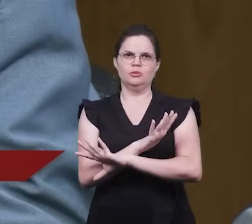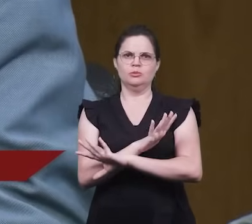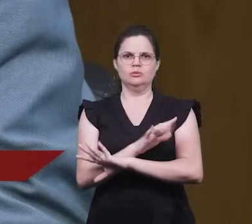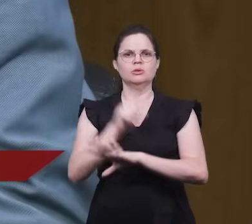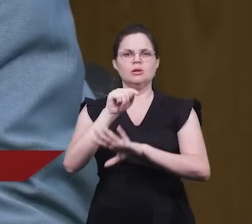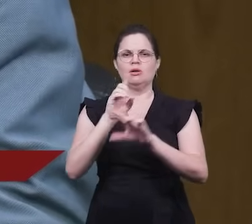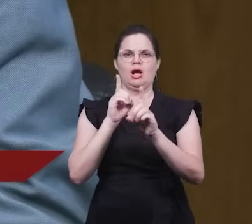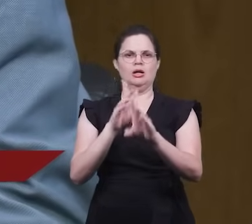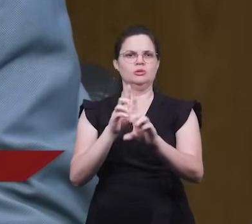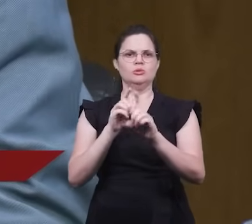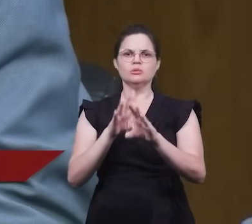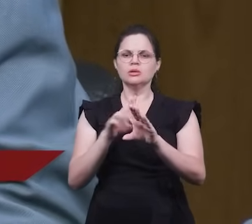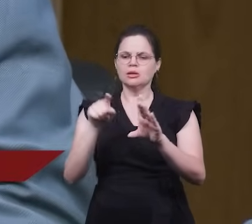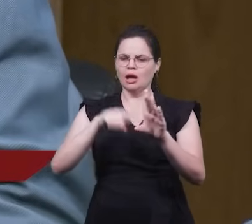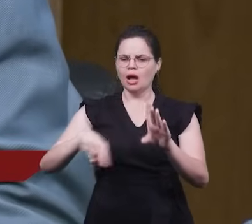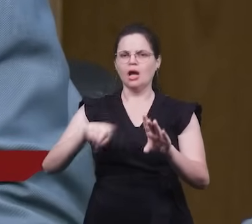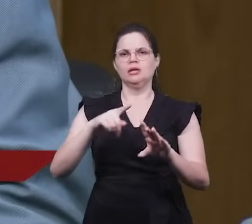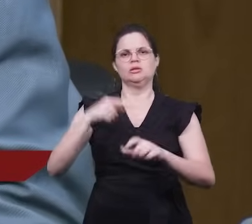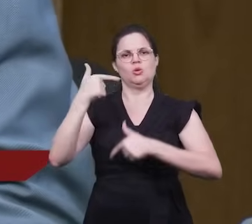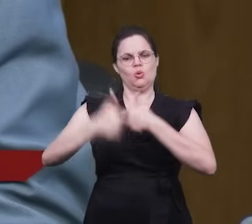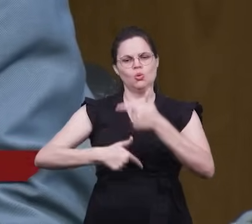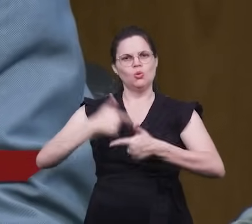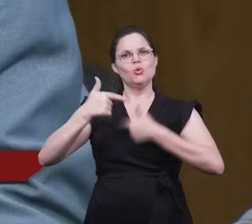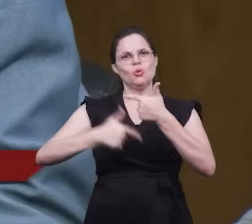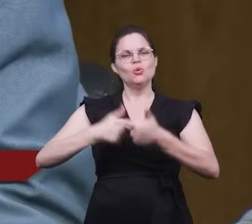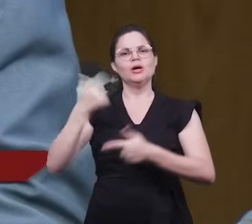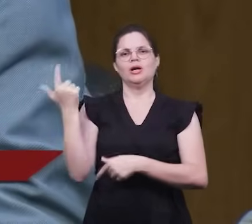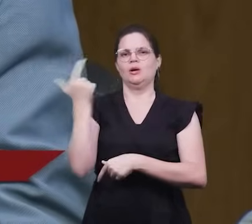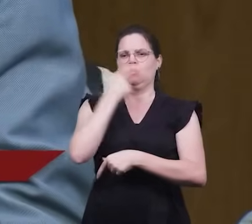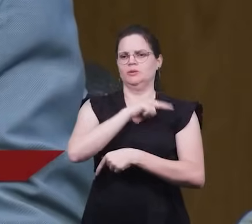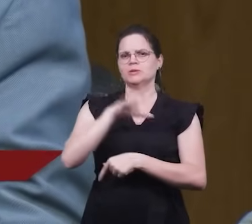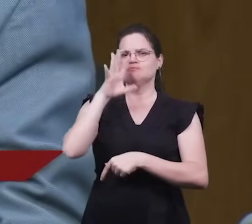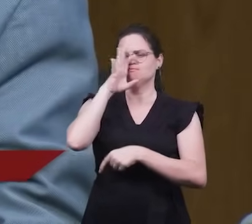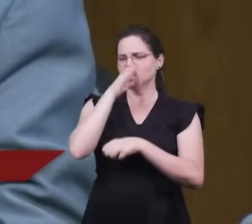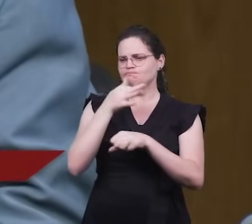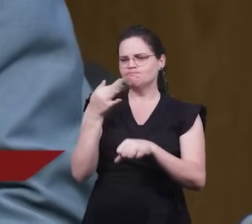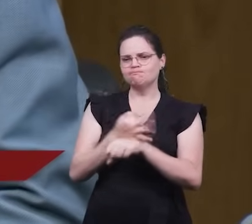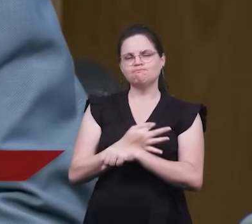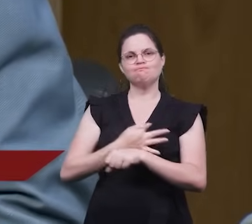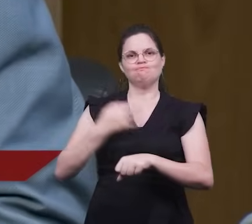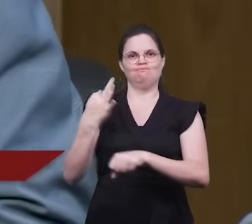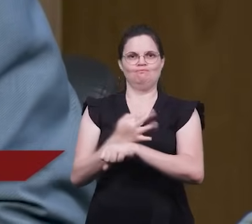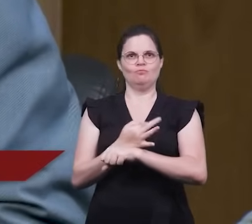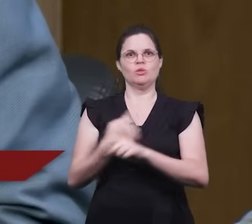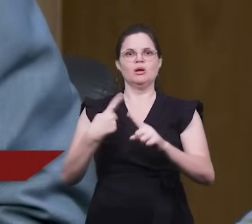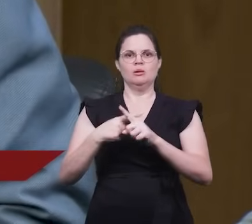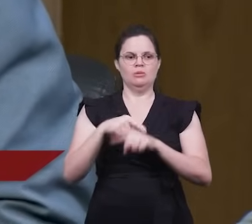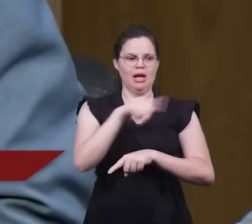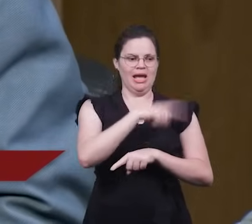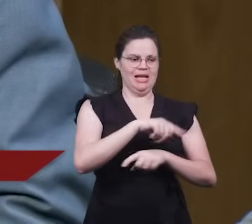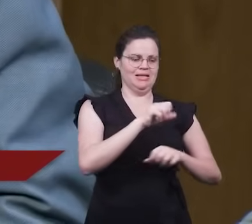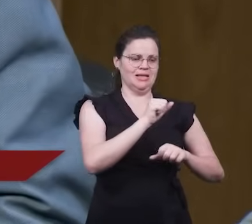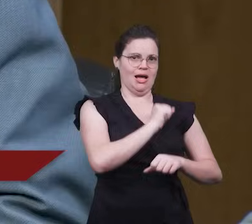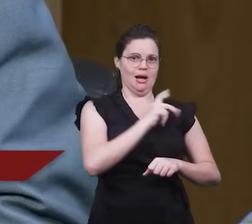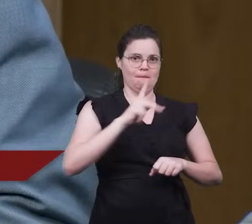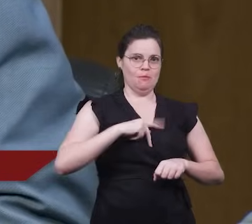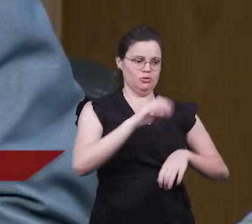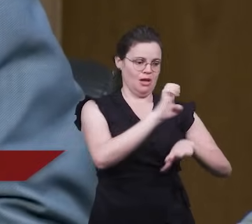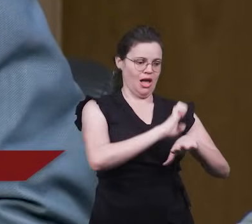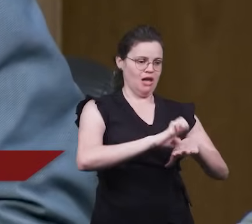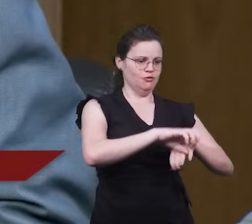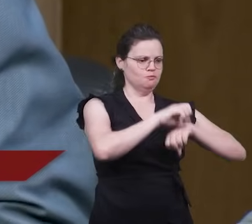a doutrina pela qual a qual foi pregada pelos apóstolos e